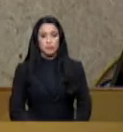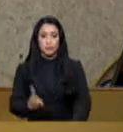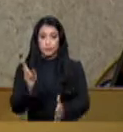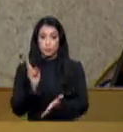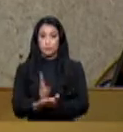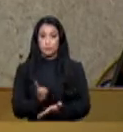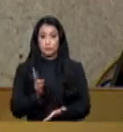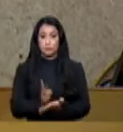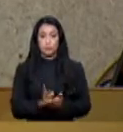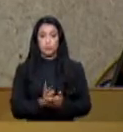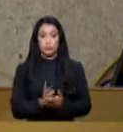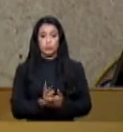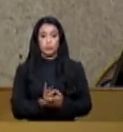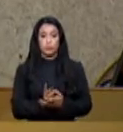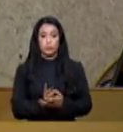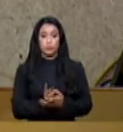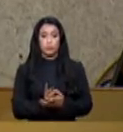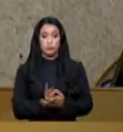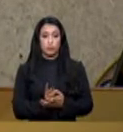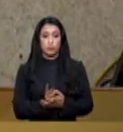mesmo